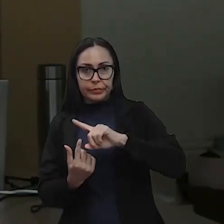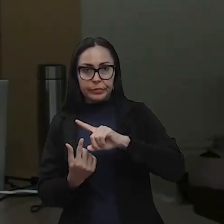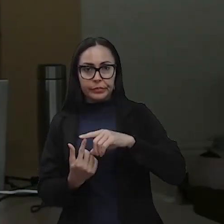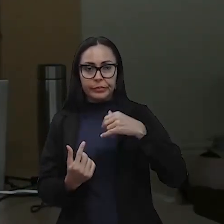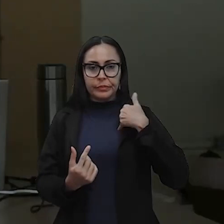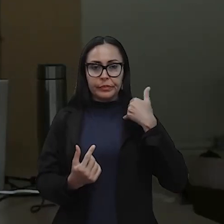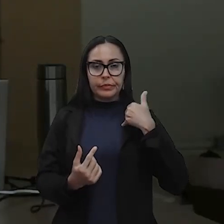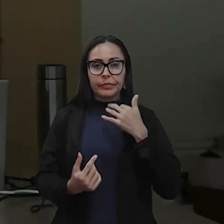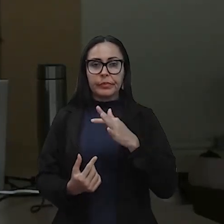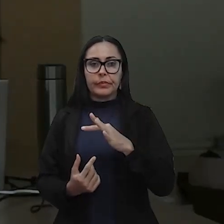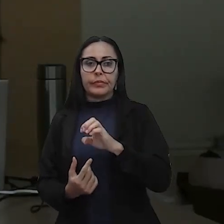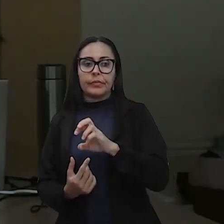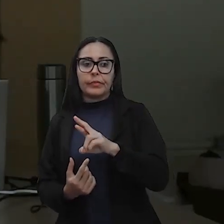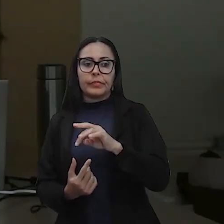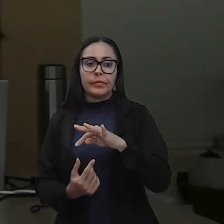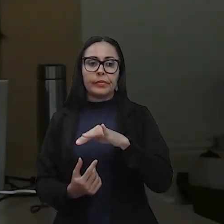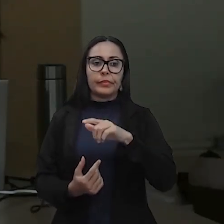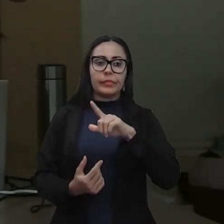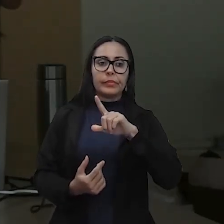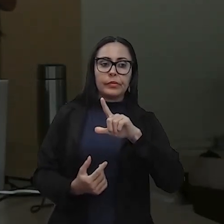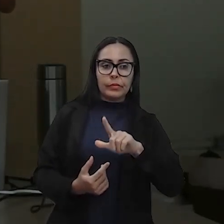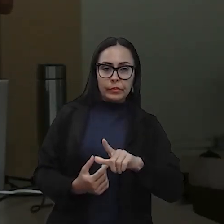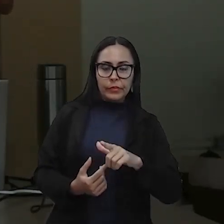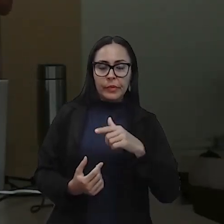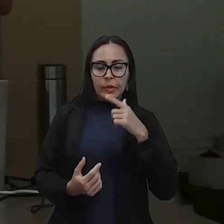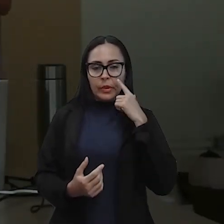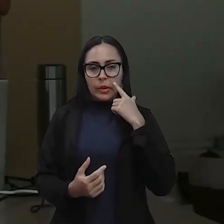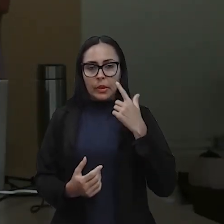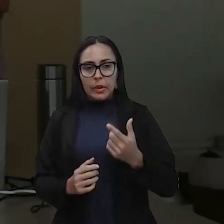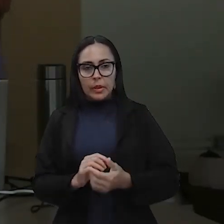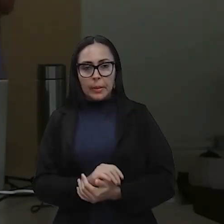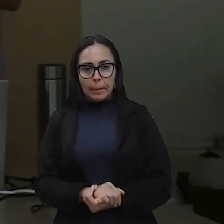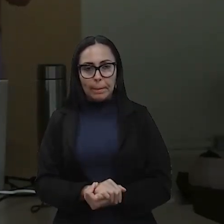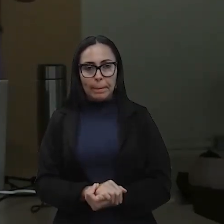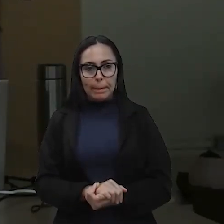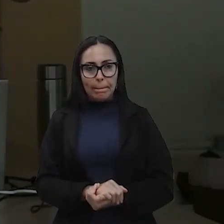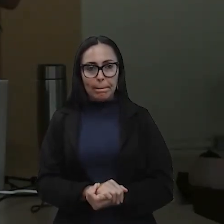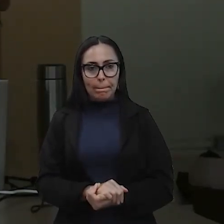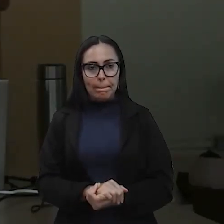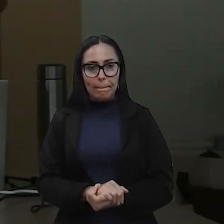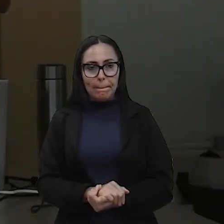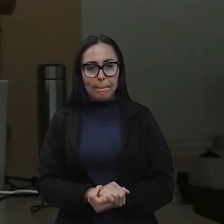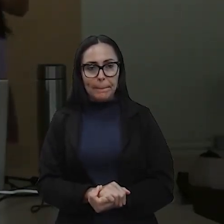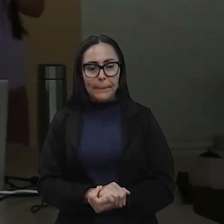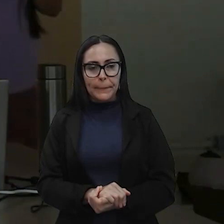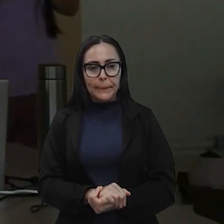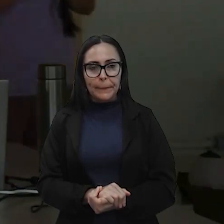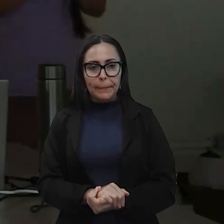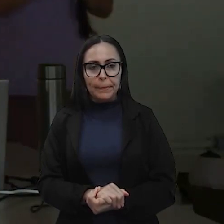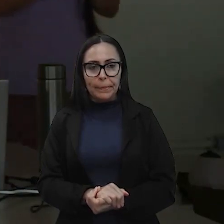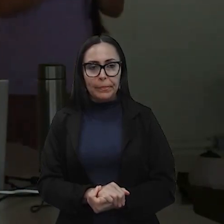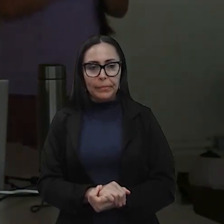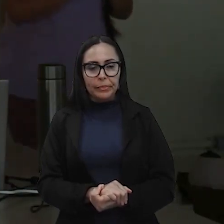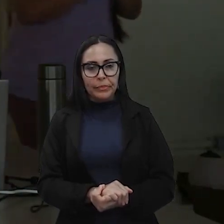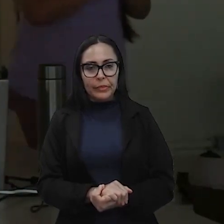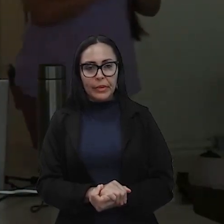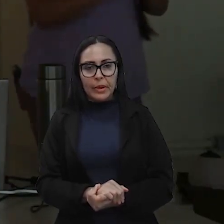secreção saiu para o espermatozoide entrar e no final vocês já sabem a historinha como é. Eu já tenho 2 meninos aí para contar essa